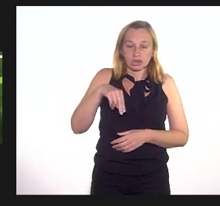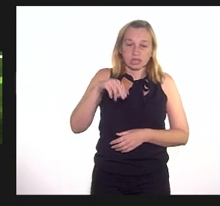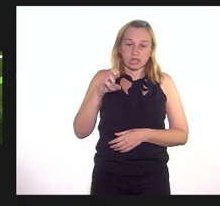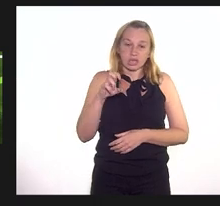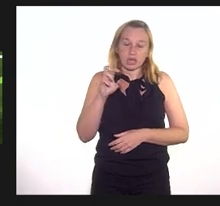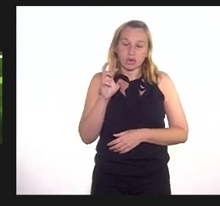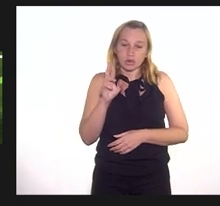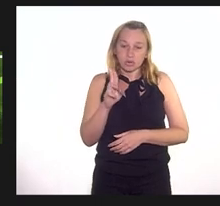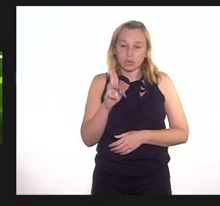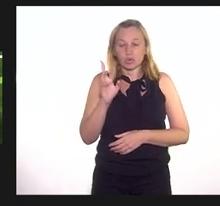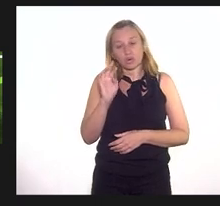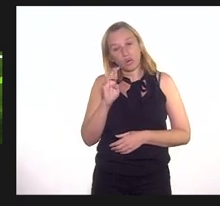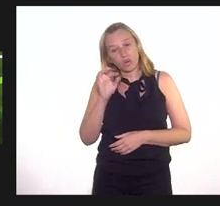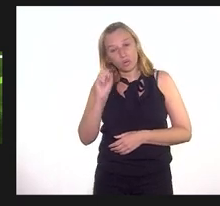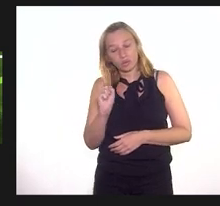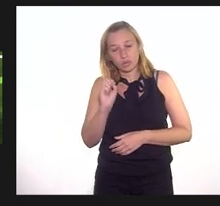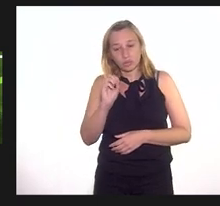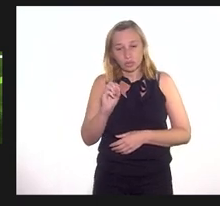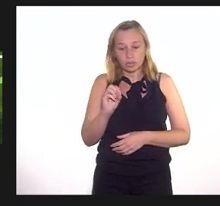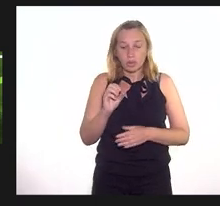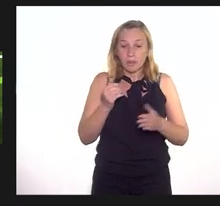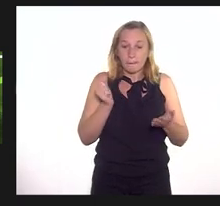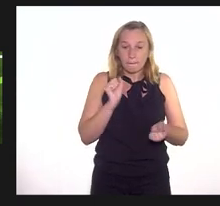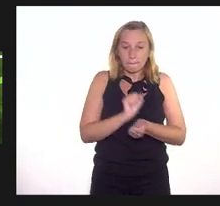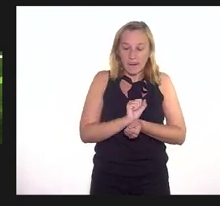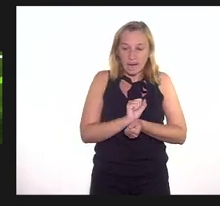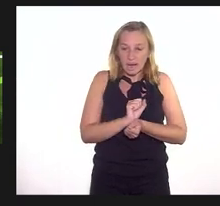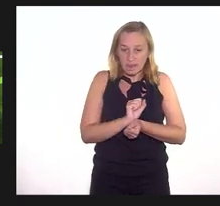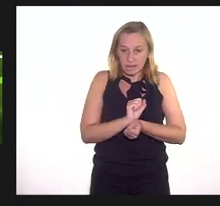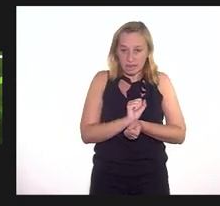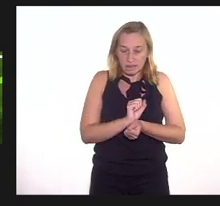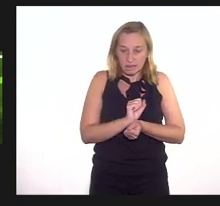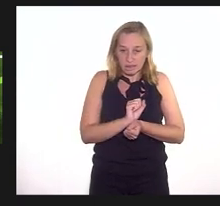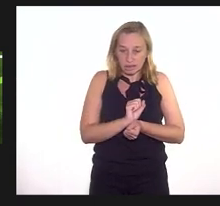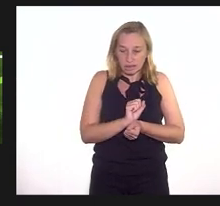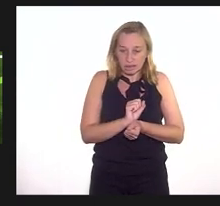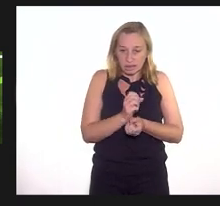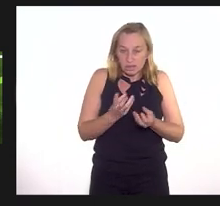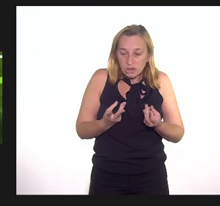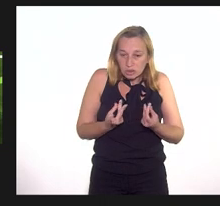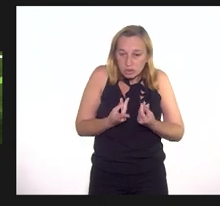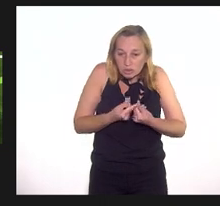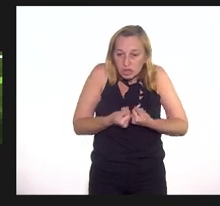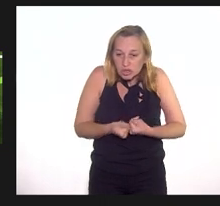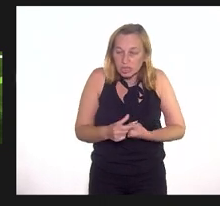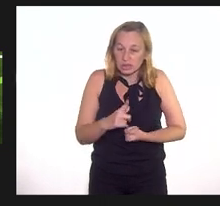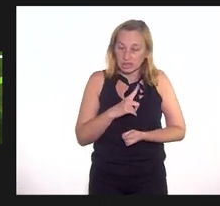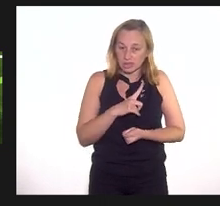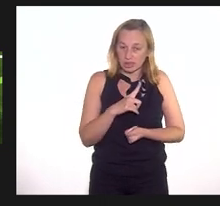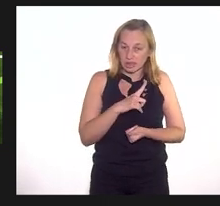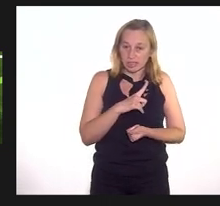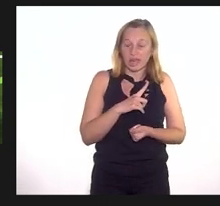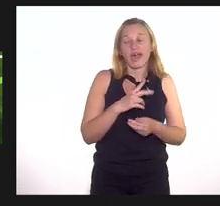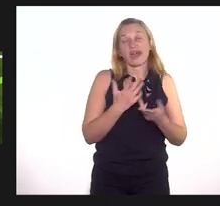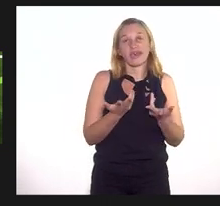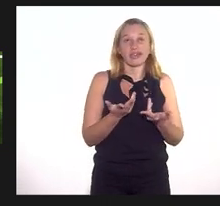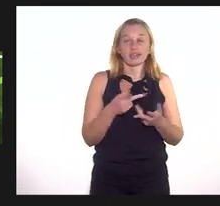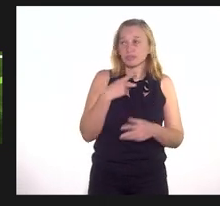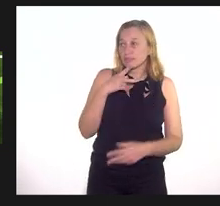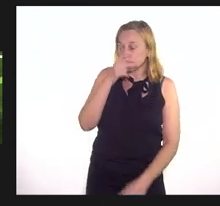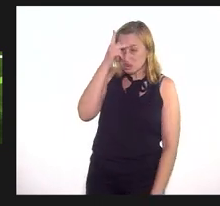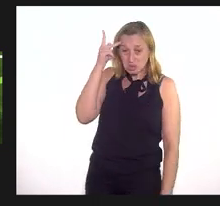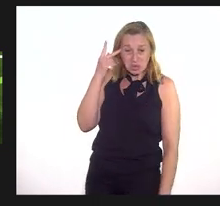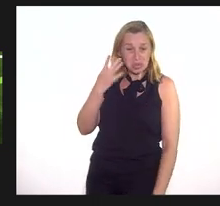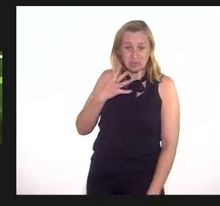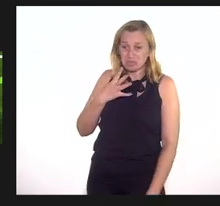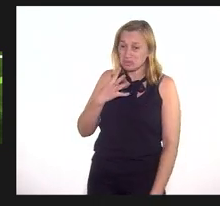que é um neuropeptídeo que regula o dia e noite, então nós somos confundidos com bêbados, preguiçosos. E a